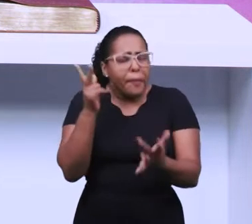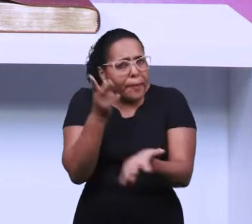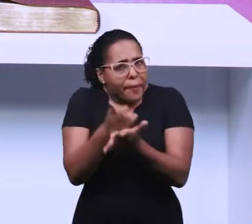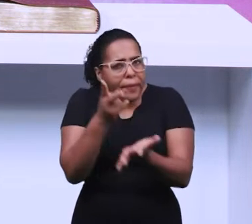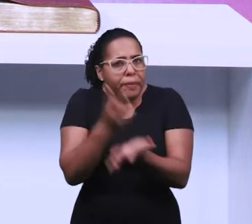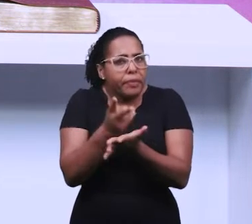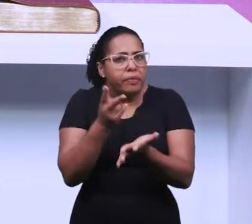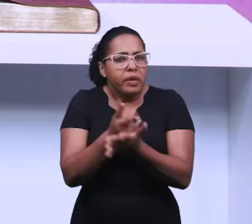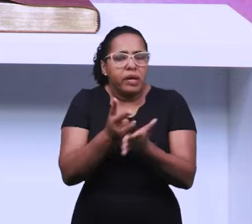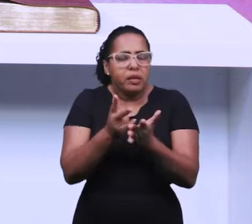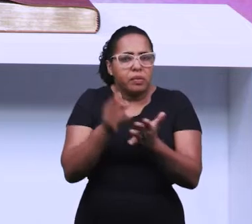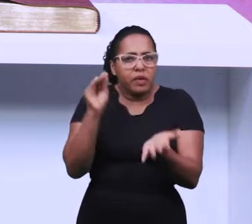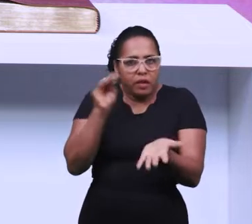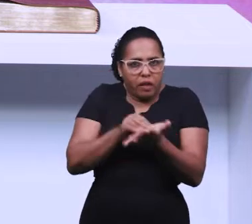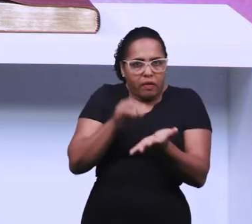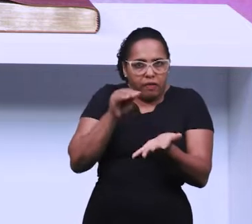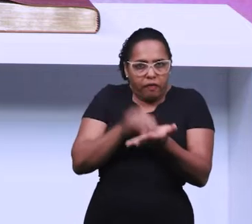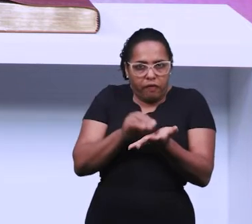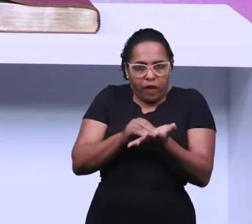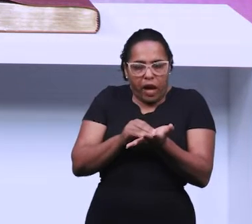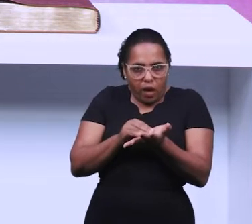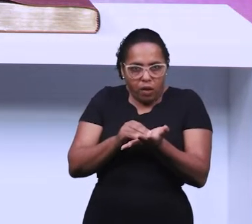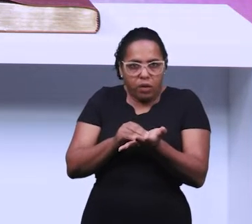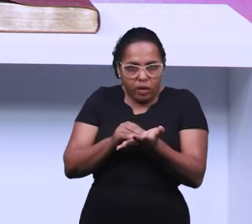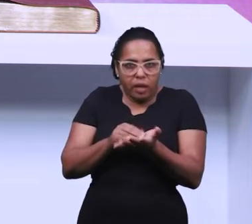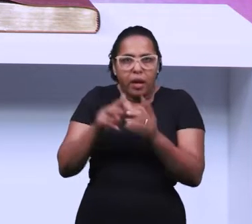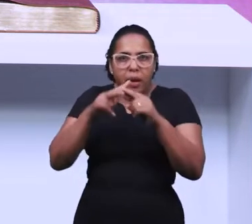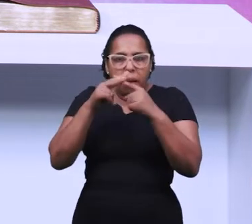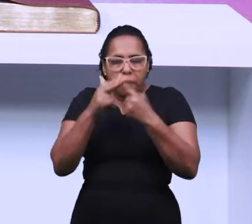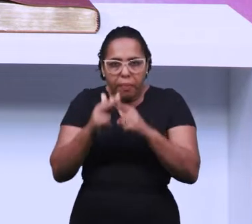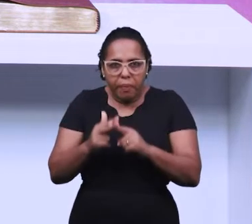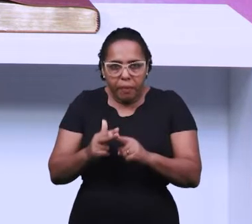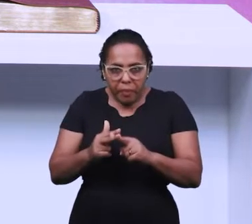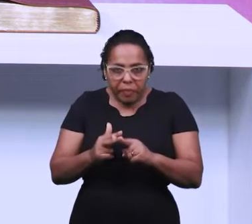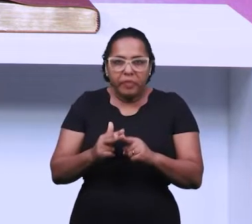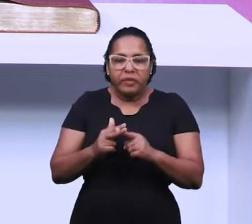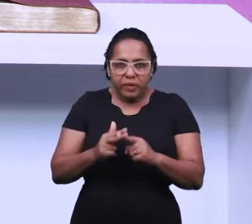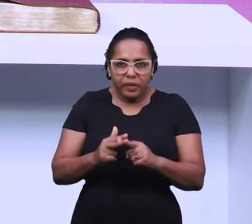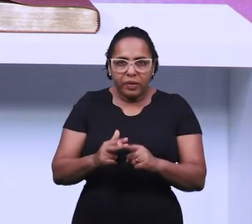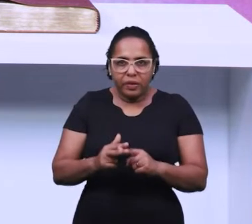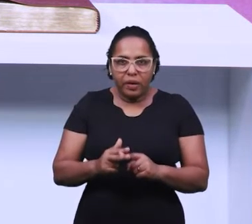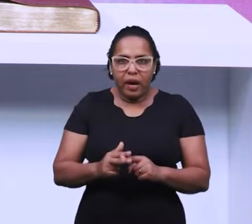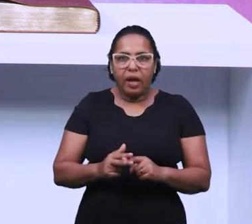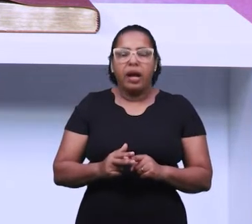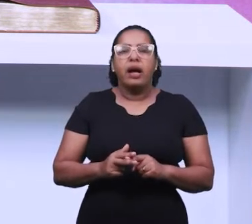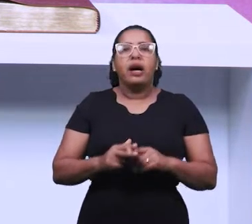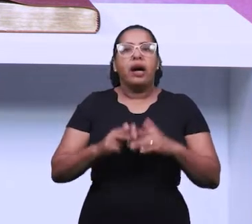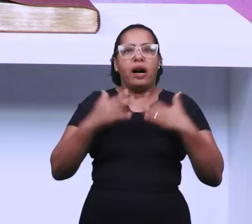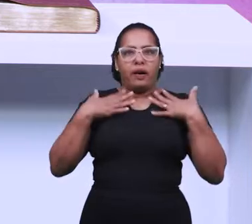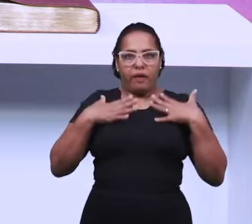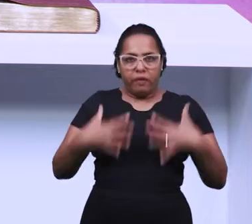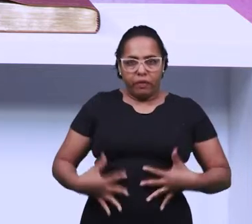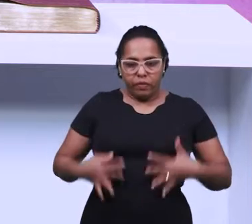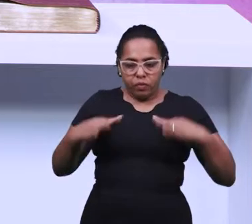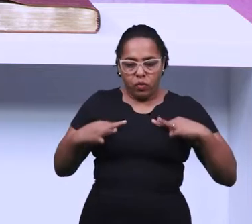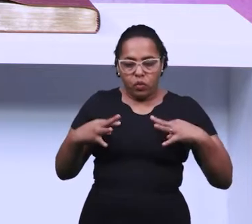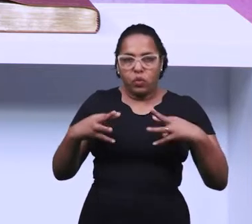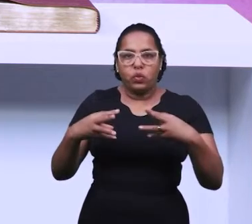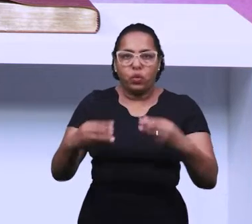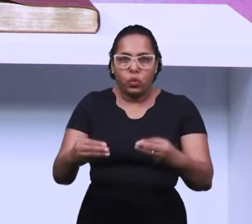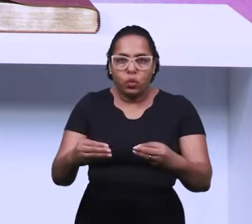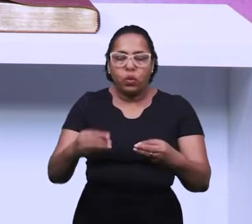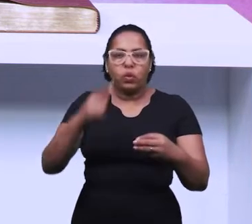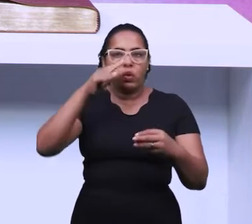mesmo que ainda não estejam completamente aperfeiçoadas, a estrutura física